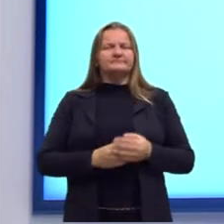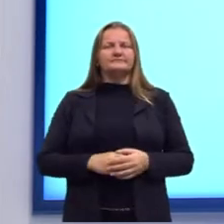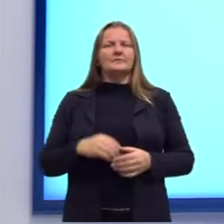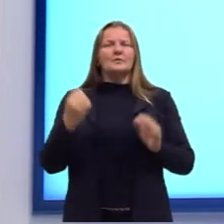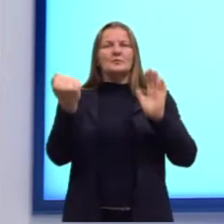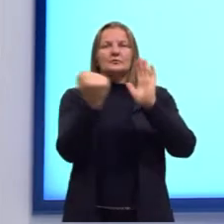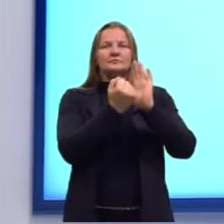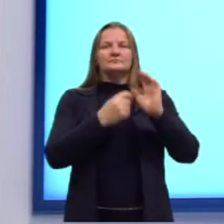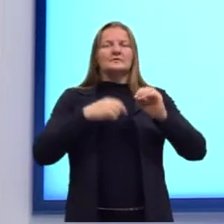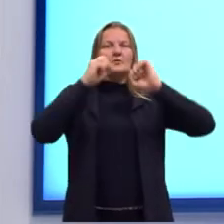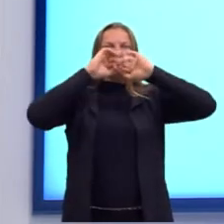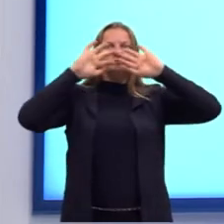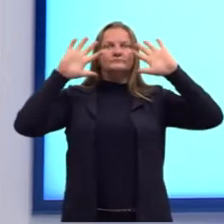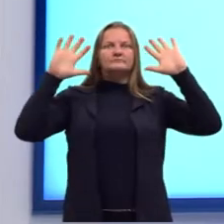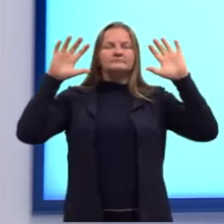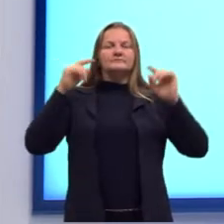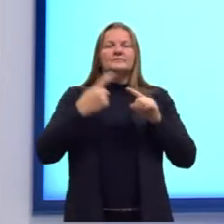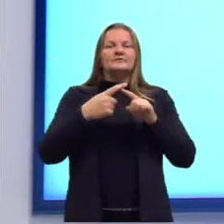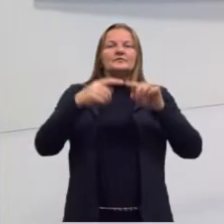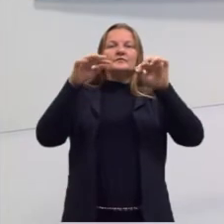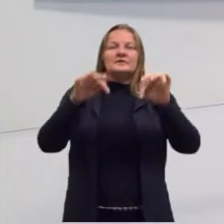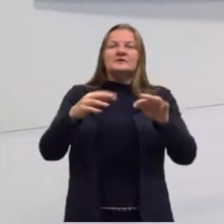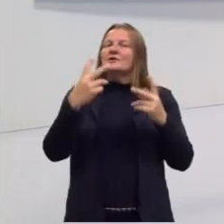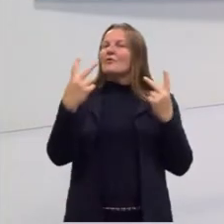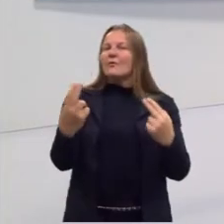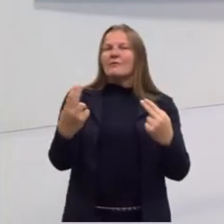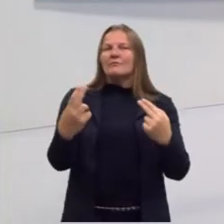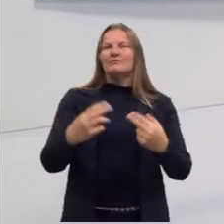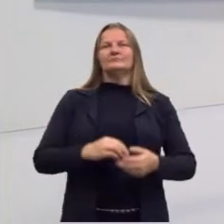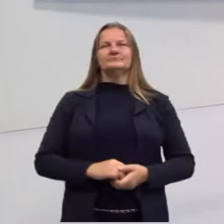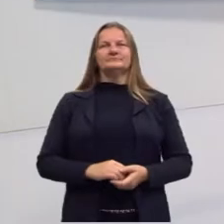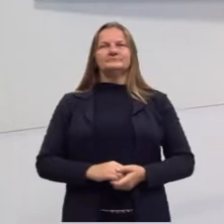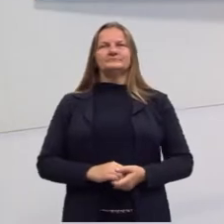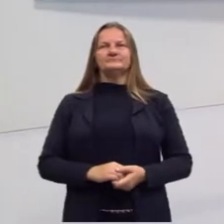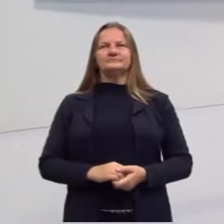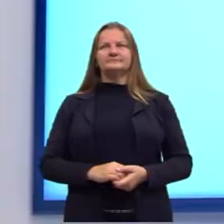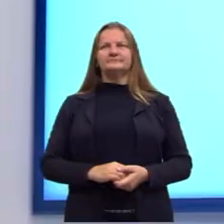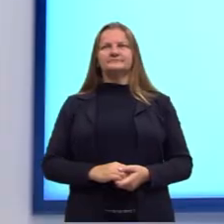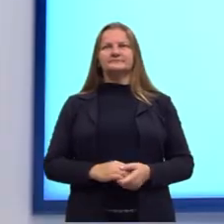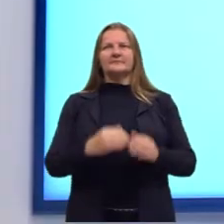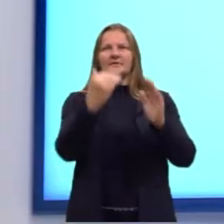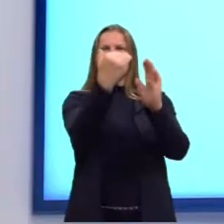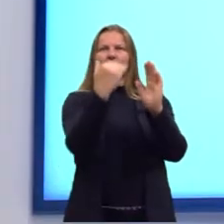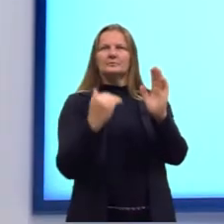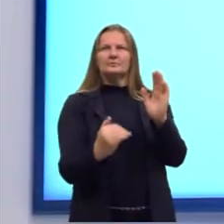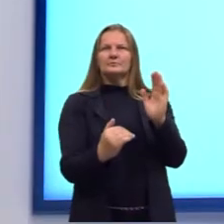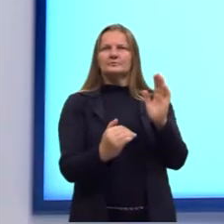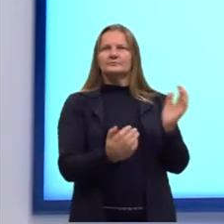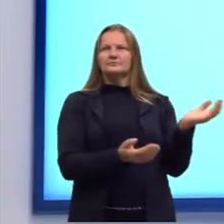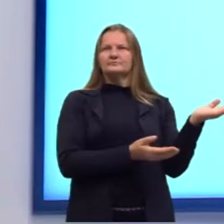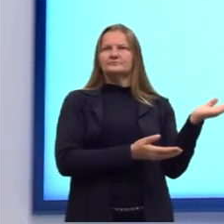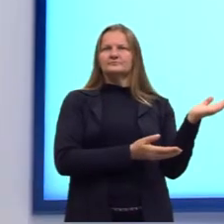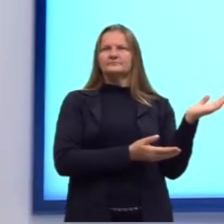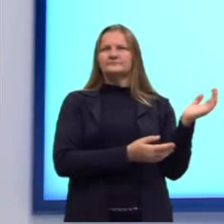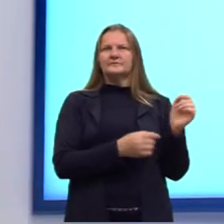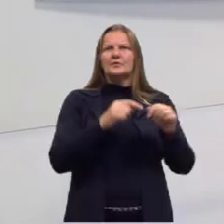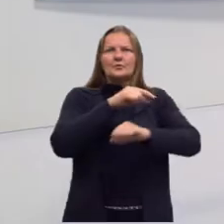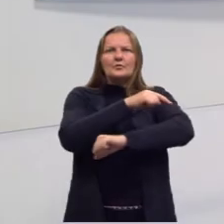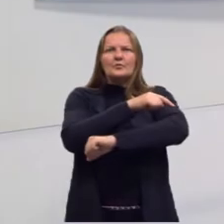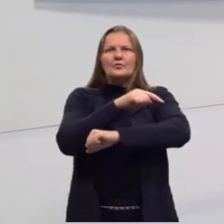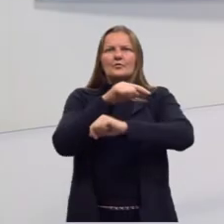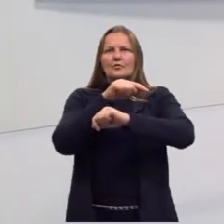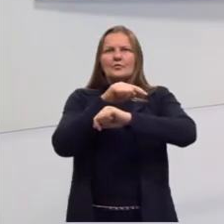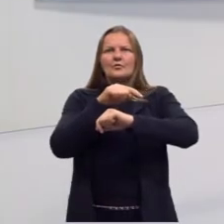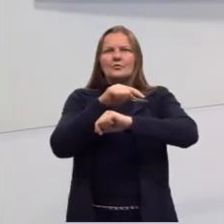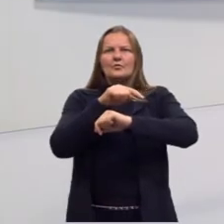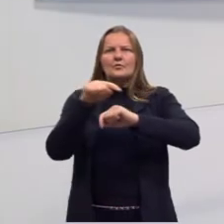identificar entender que no fim a gente tá falando a mesma coisa vejam aqui embaixo ó pequenininho aqui no cantinho a gente